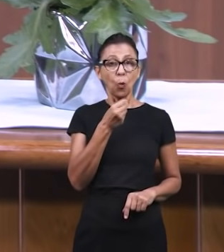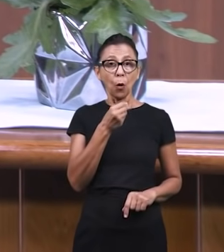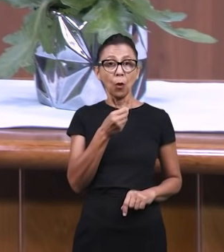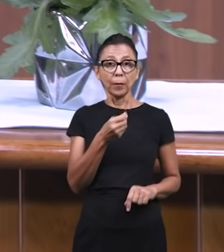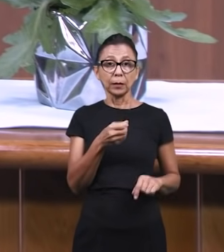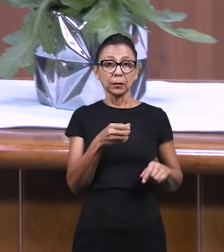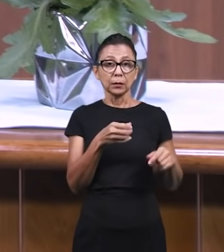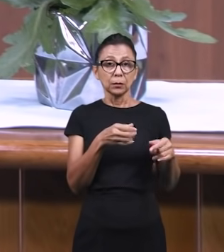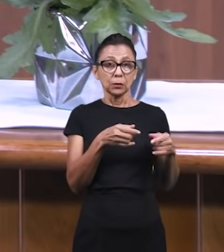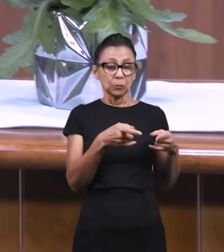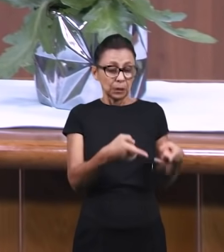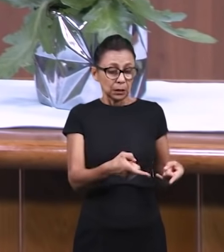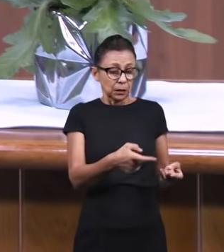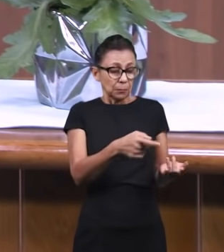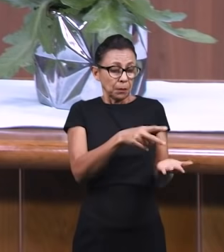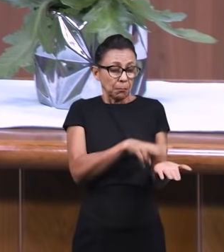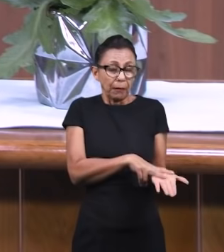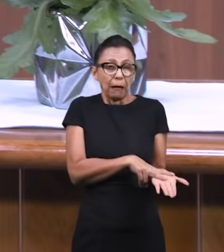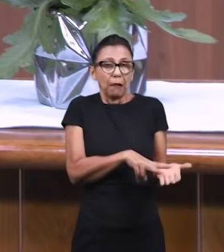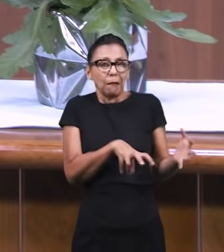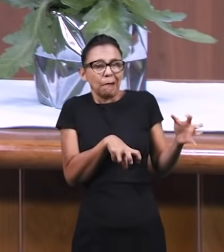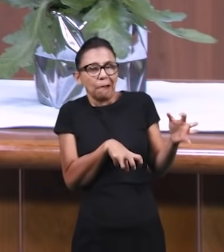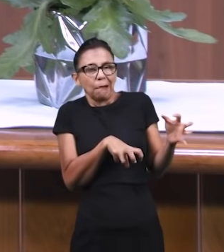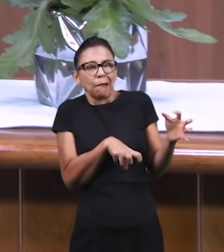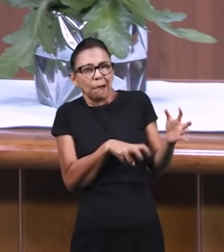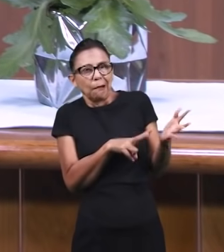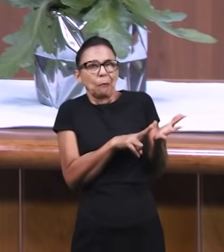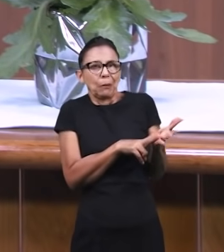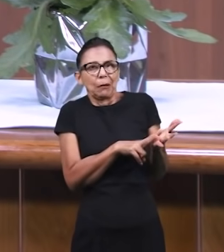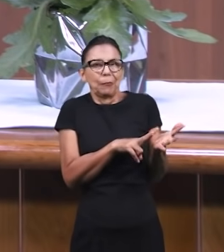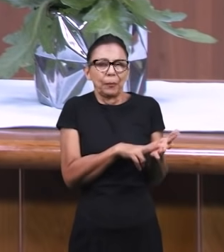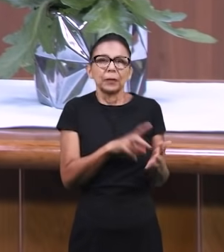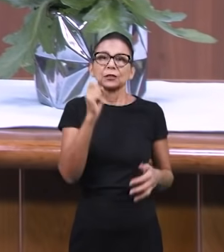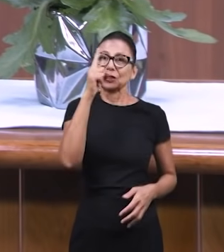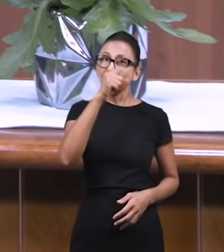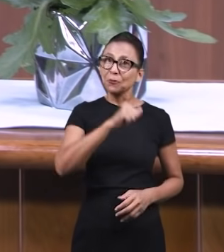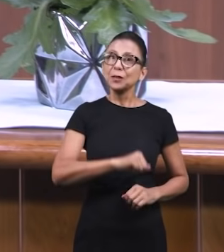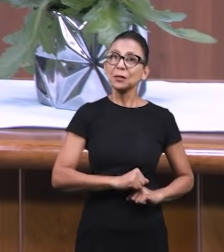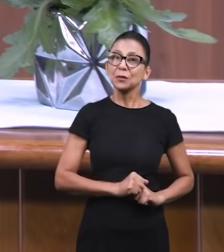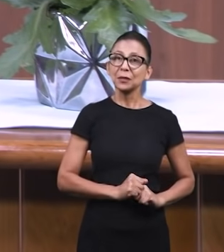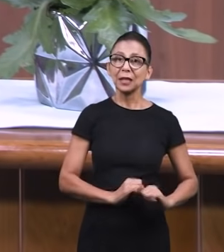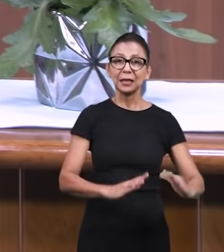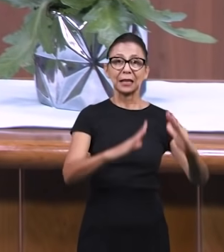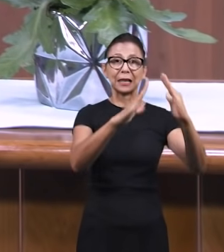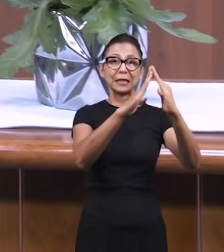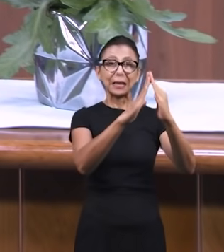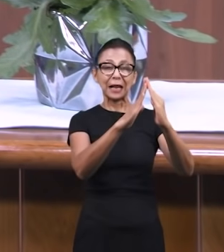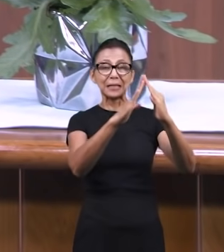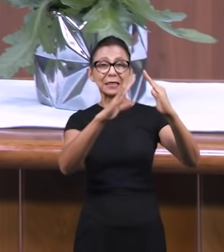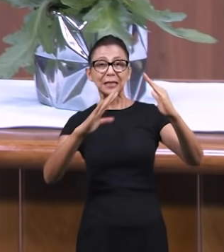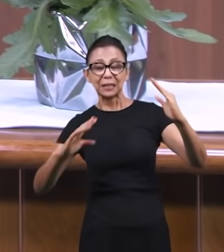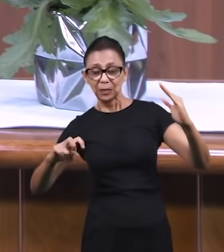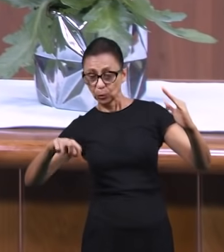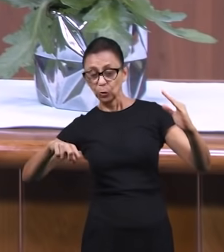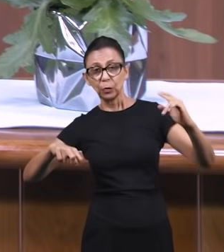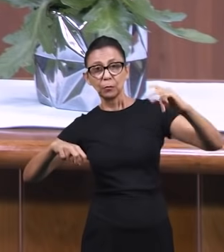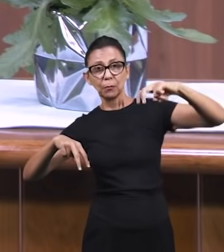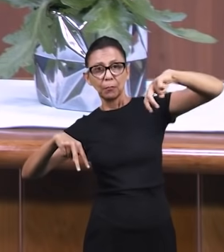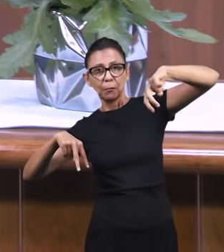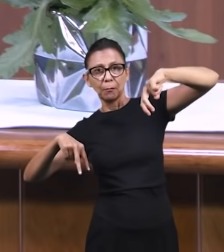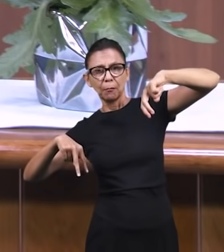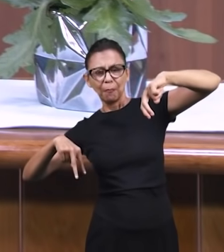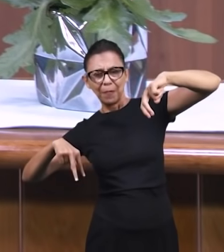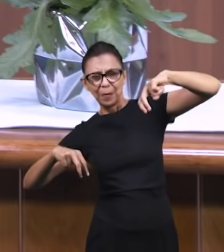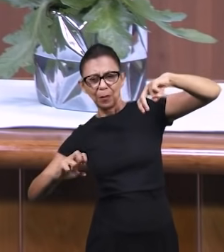maca passar por cima da casa, abrir o telhado e descer onde Jesus estava. O processo do